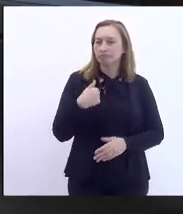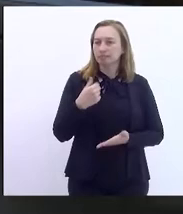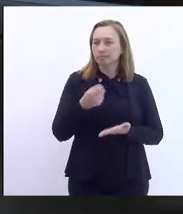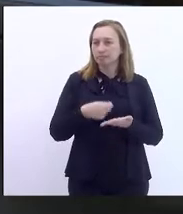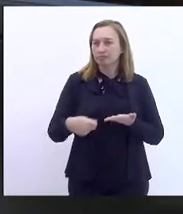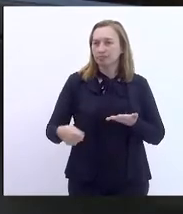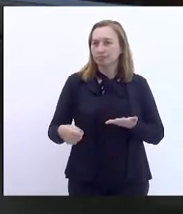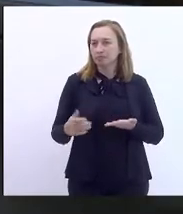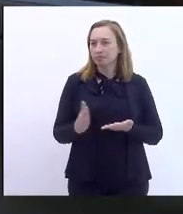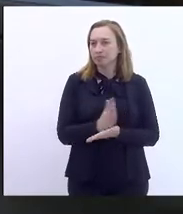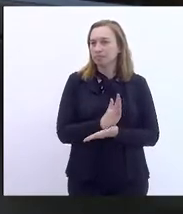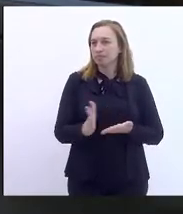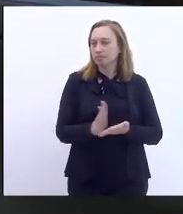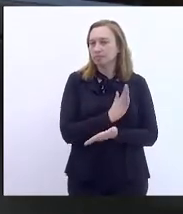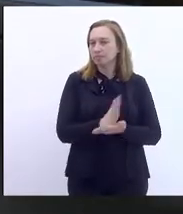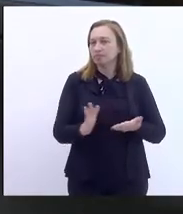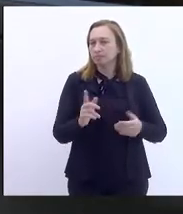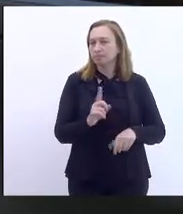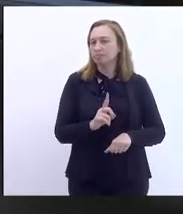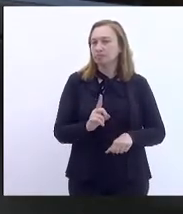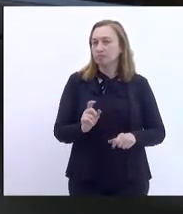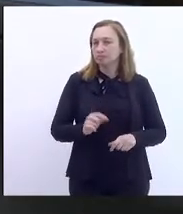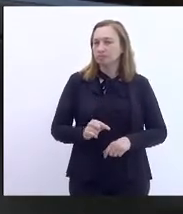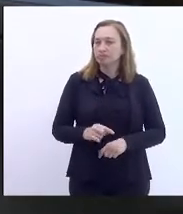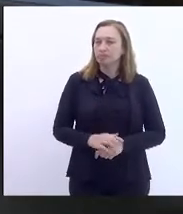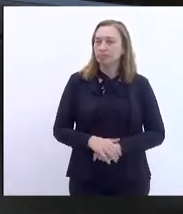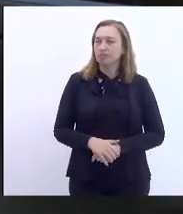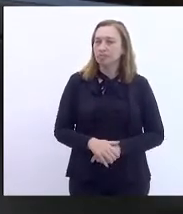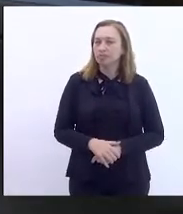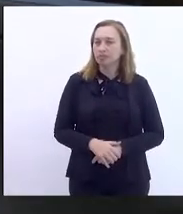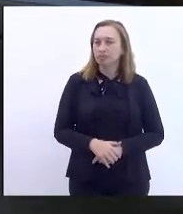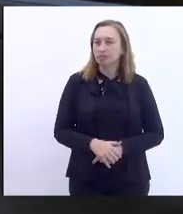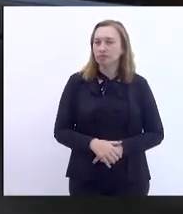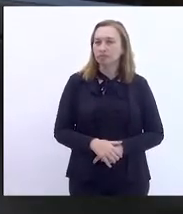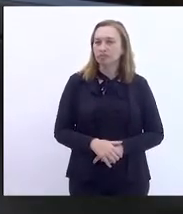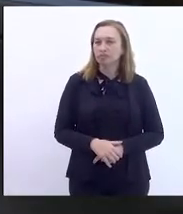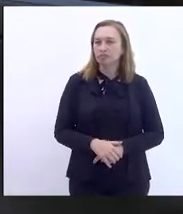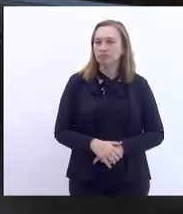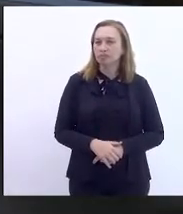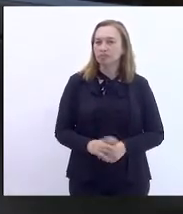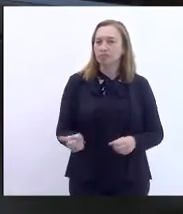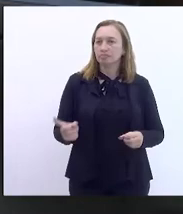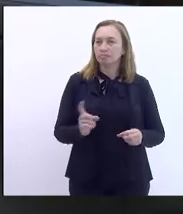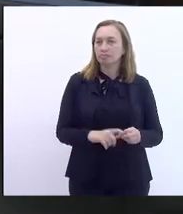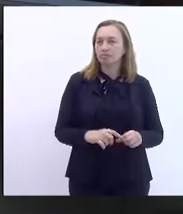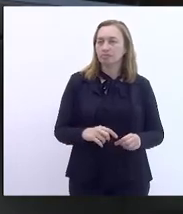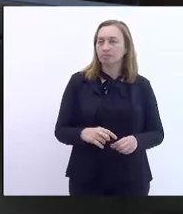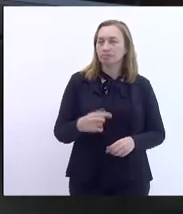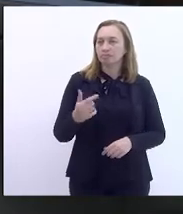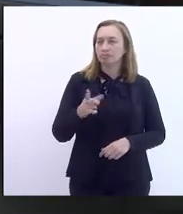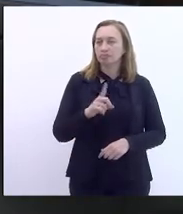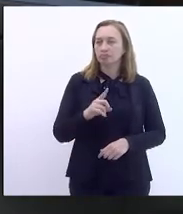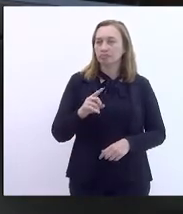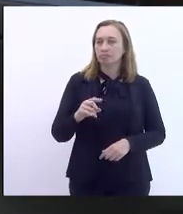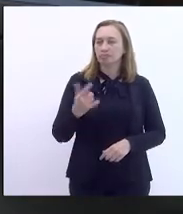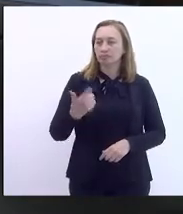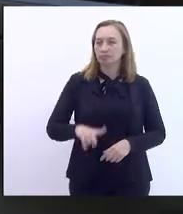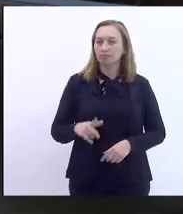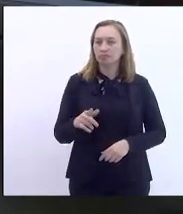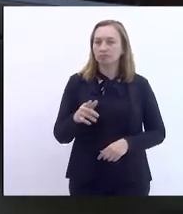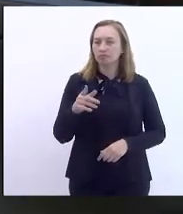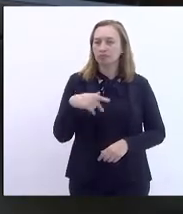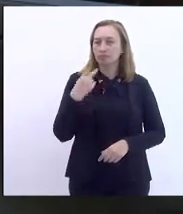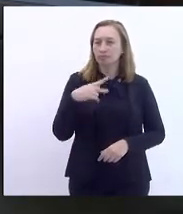anotei alguns aqui mas acho que um segundo é um deles volta pela segunda vez na fala do Guilherme